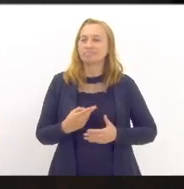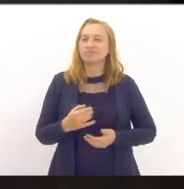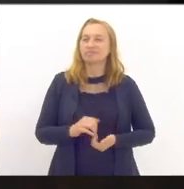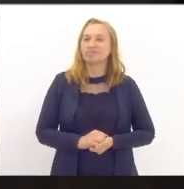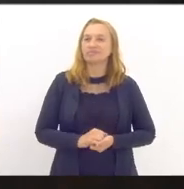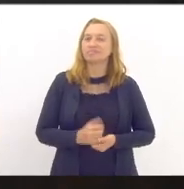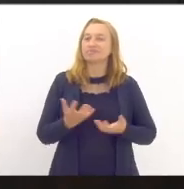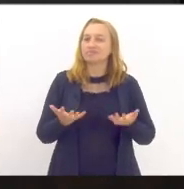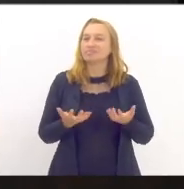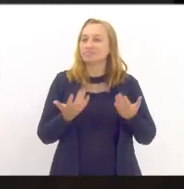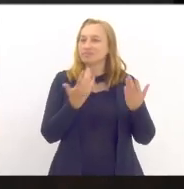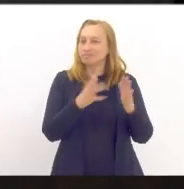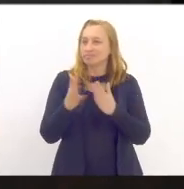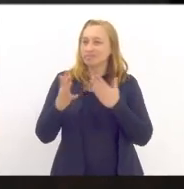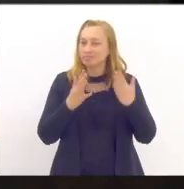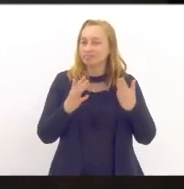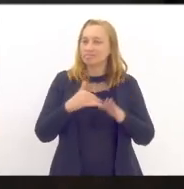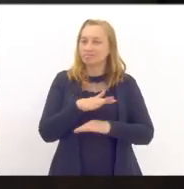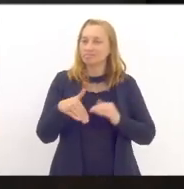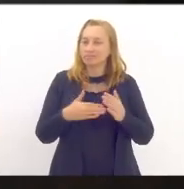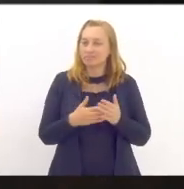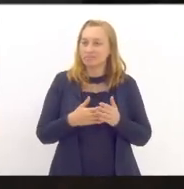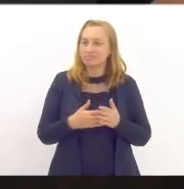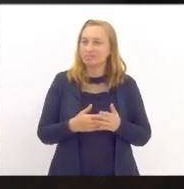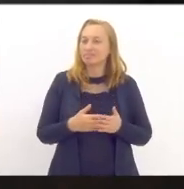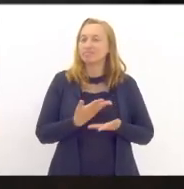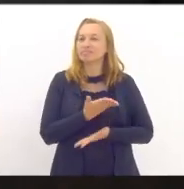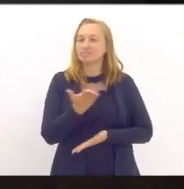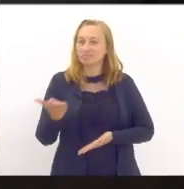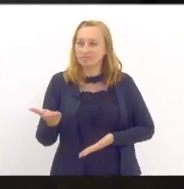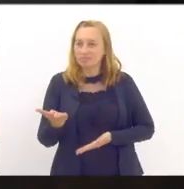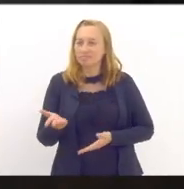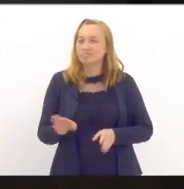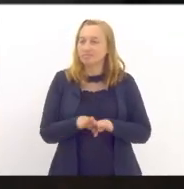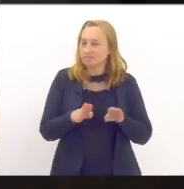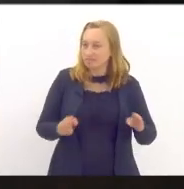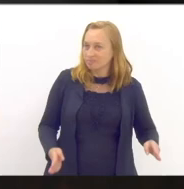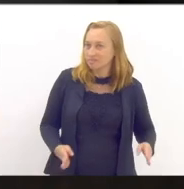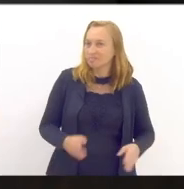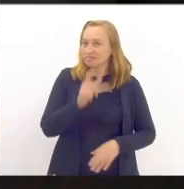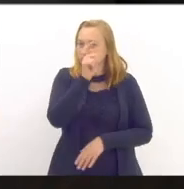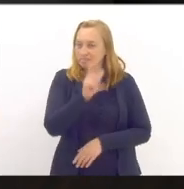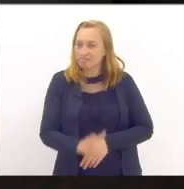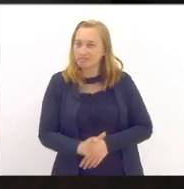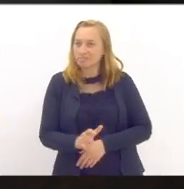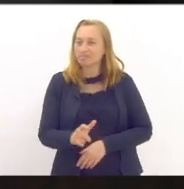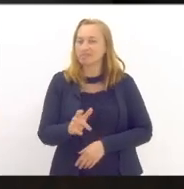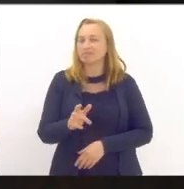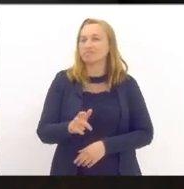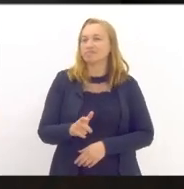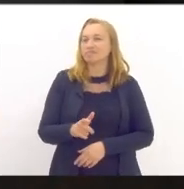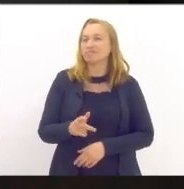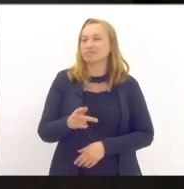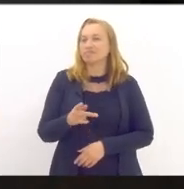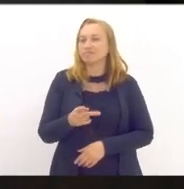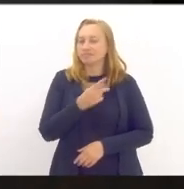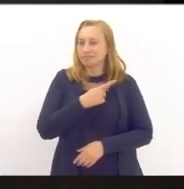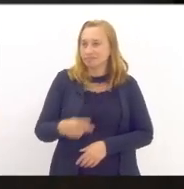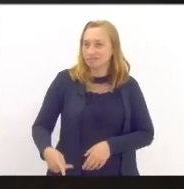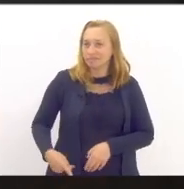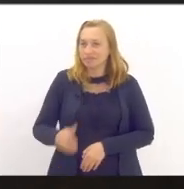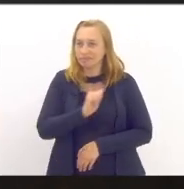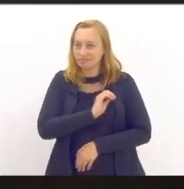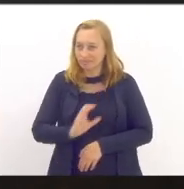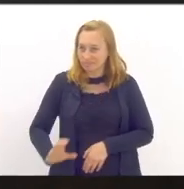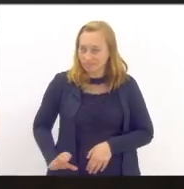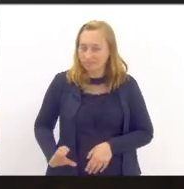Quero aqui cumprimentar a todas as autoridades presentes nesta mesa, na pessoa do nosso grande